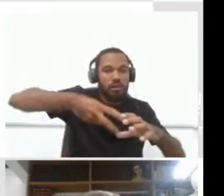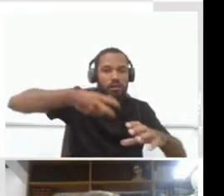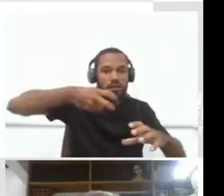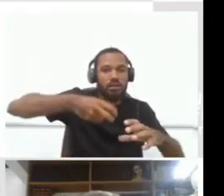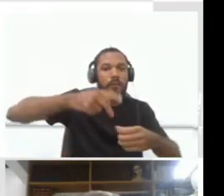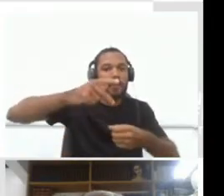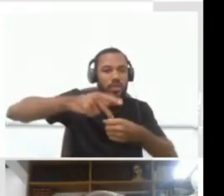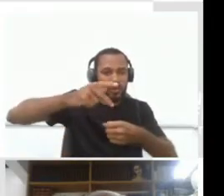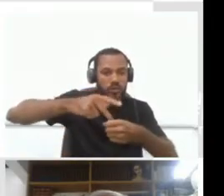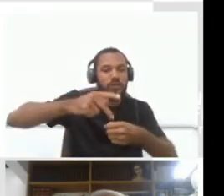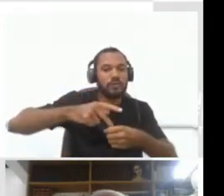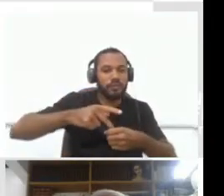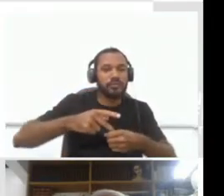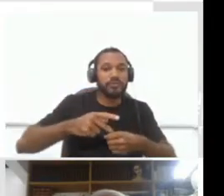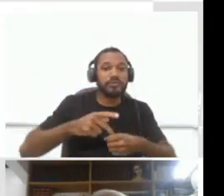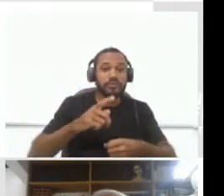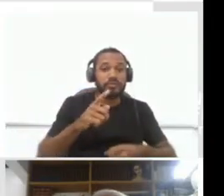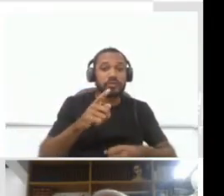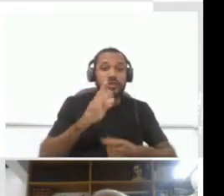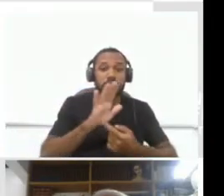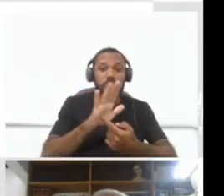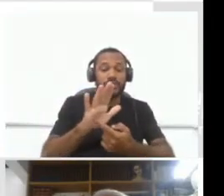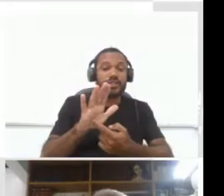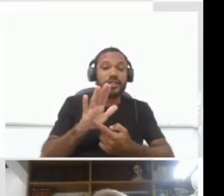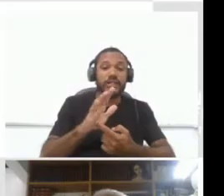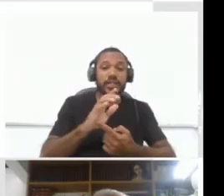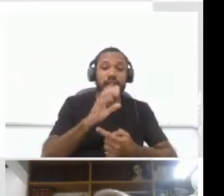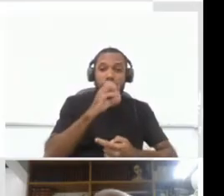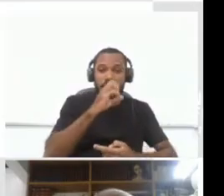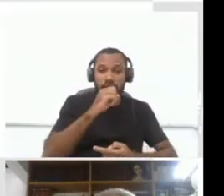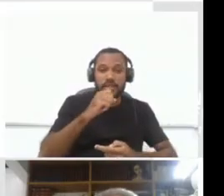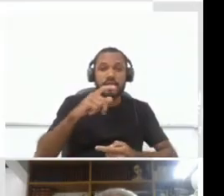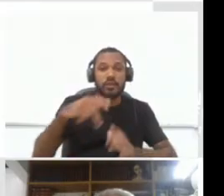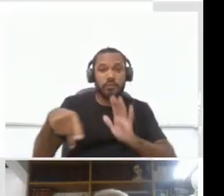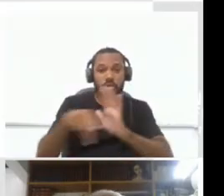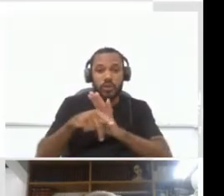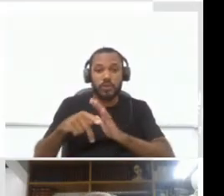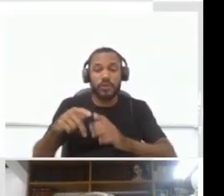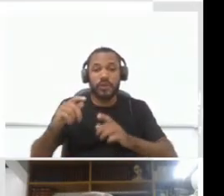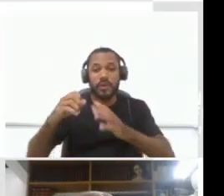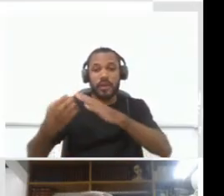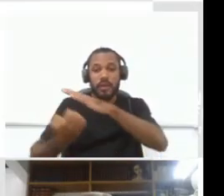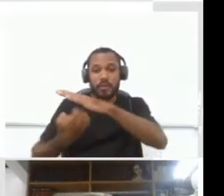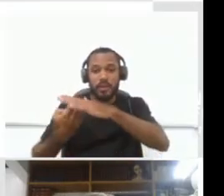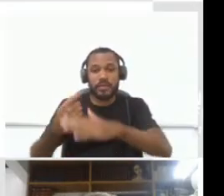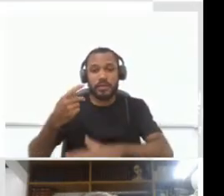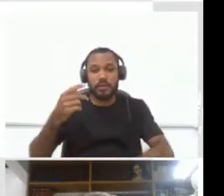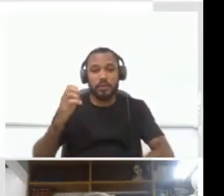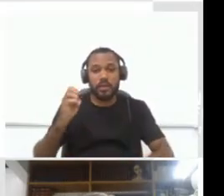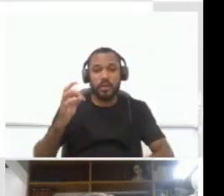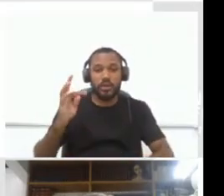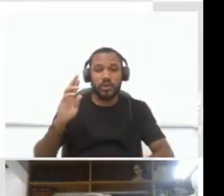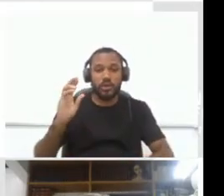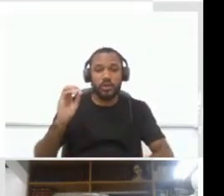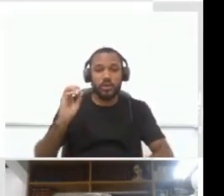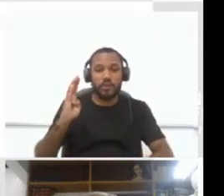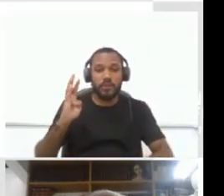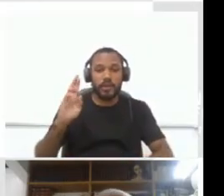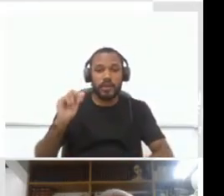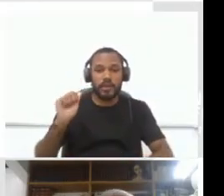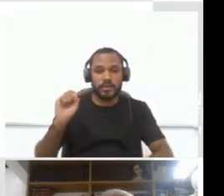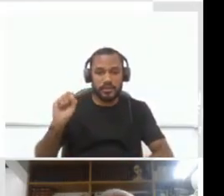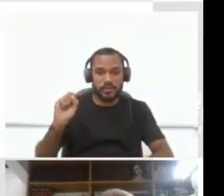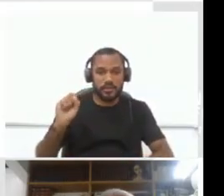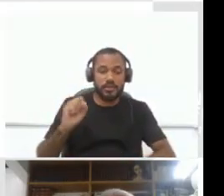laranja aqui é a Petrobras operadora, o que está em azul é a Petrobras não operadora, ou seja, ela concede a operação para